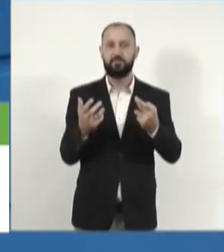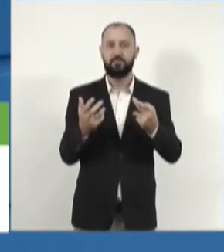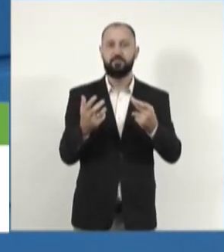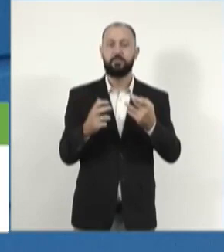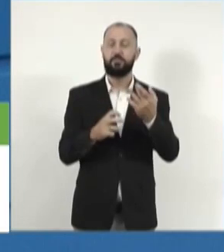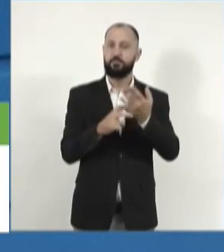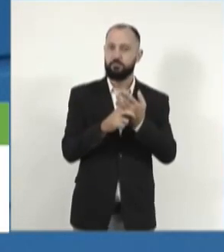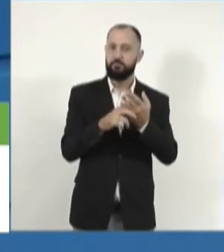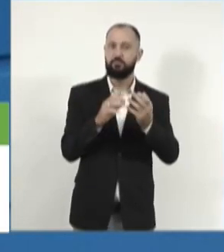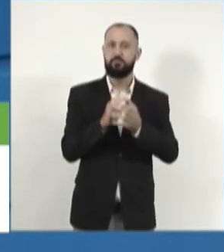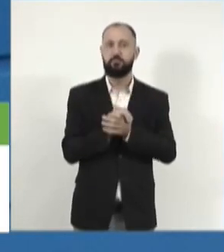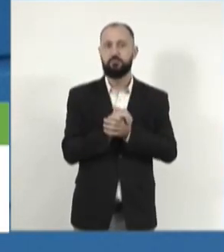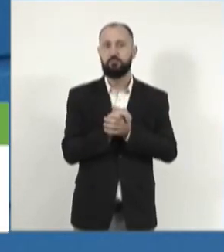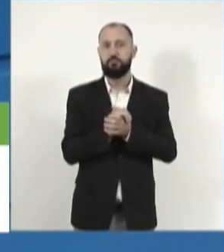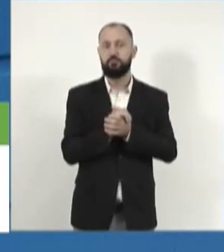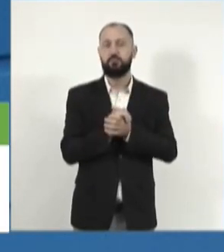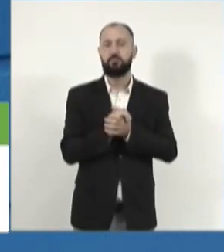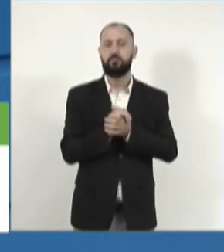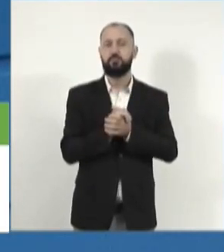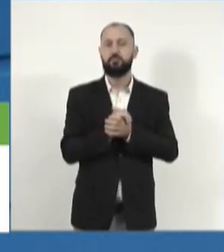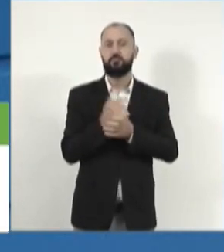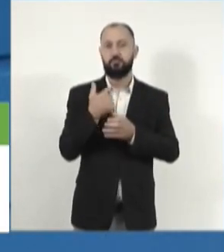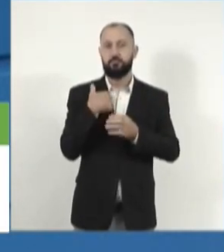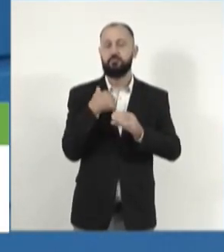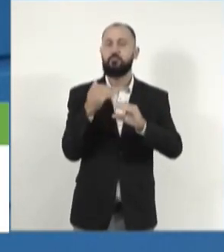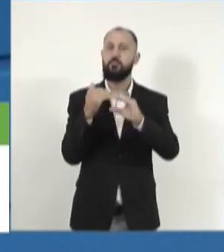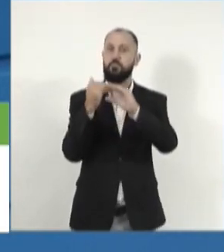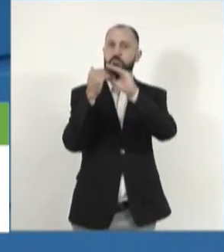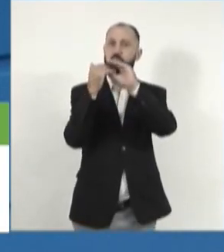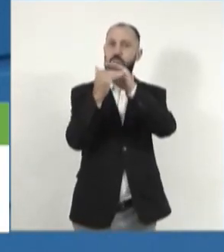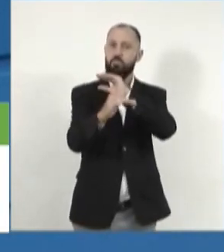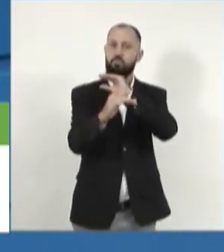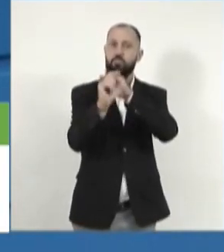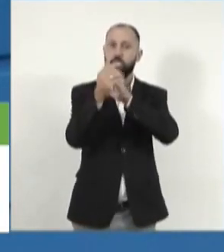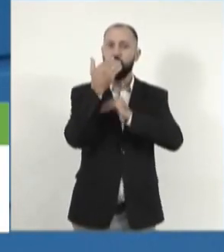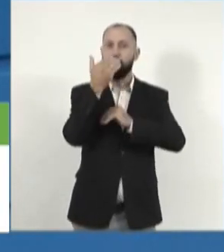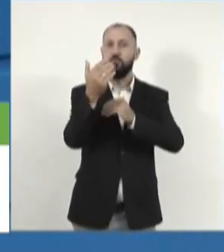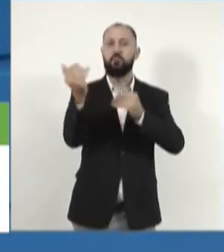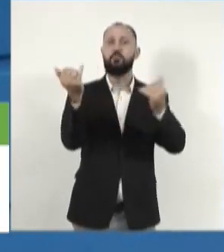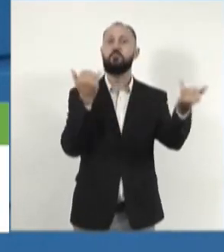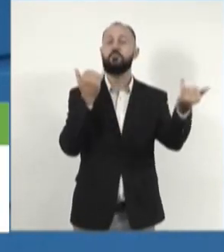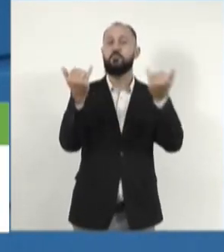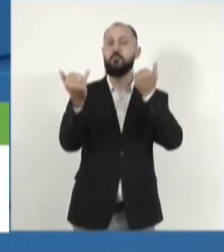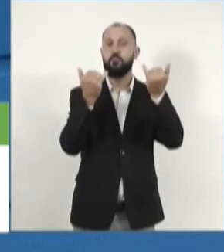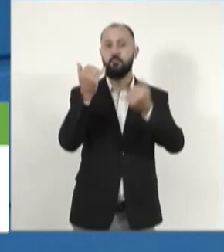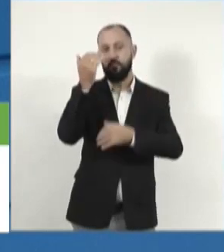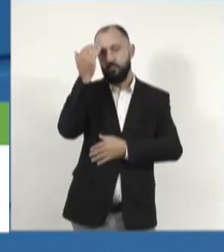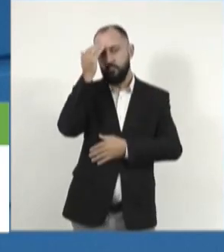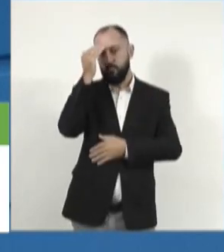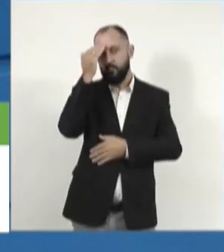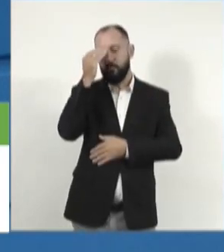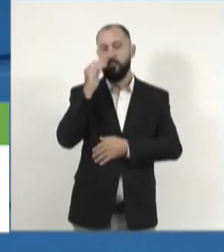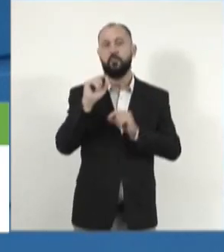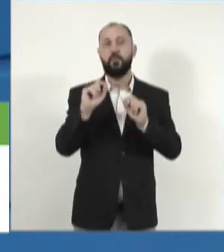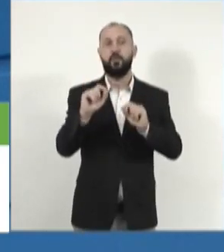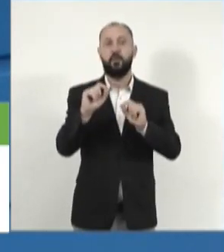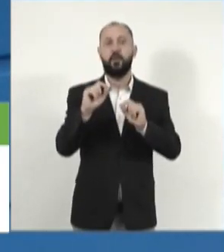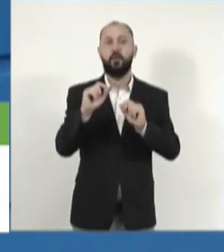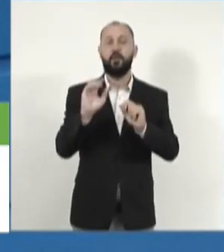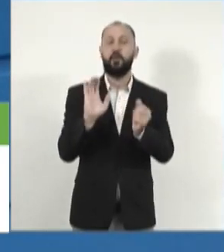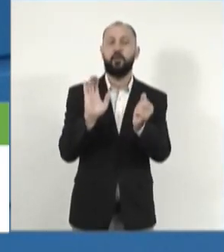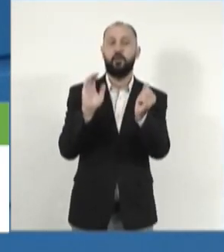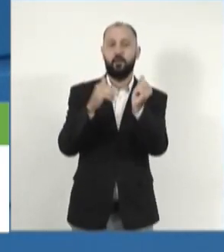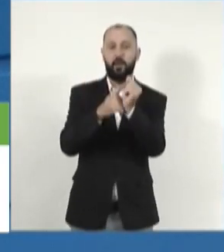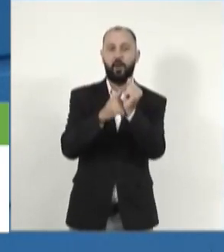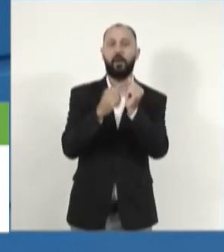para a passagem. Então, assim, eu estou encaminhando o pedido de informações, eu quero entender esse